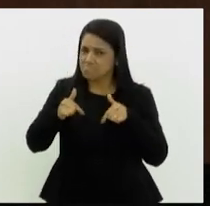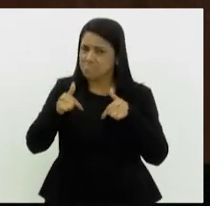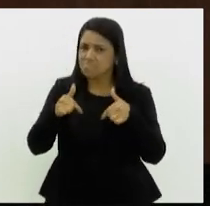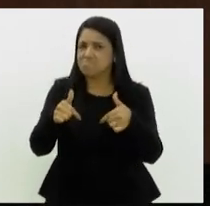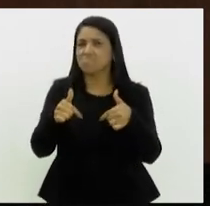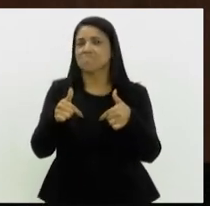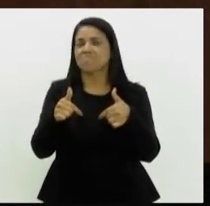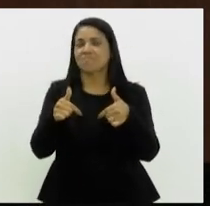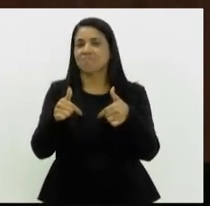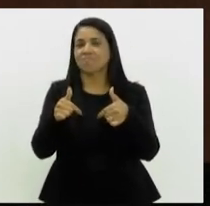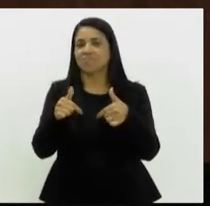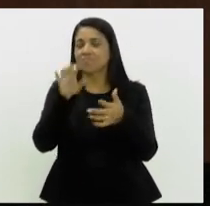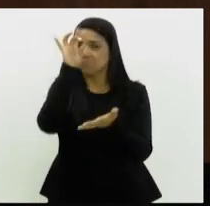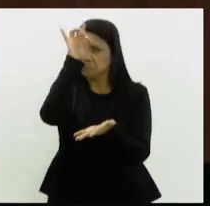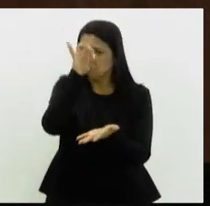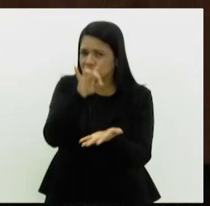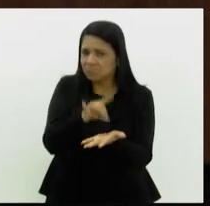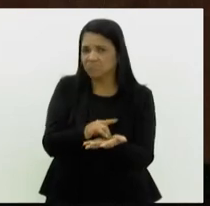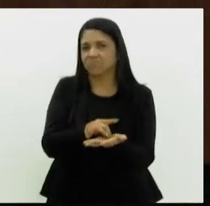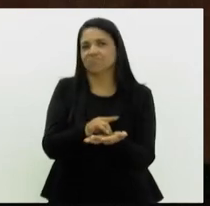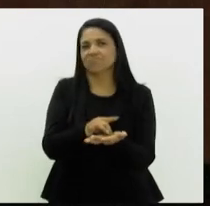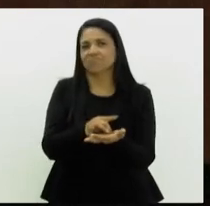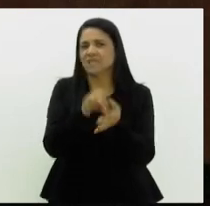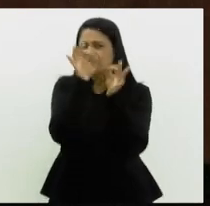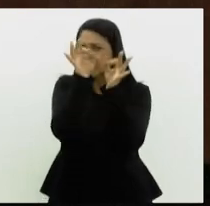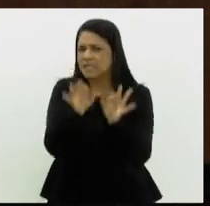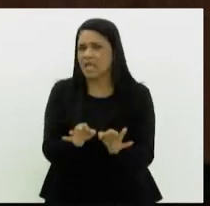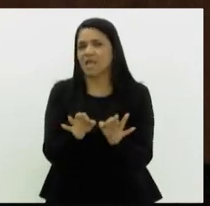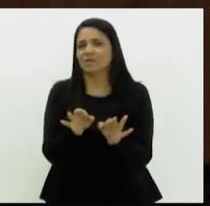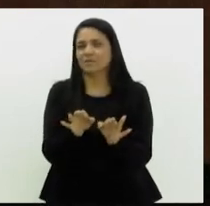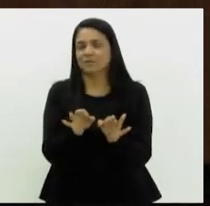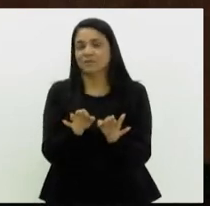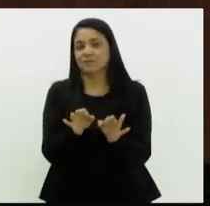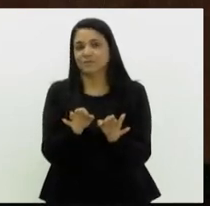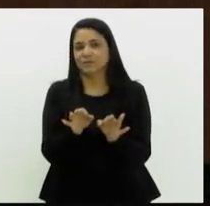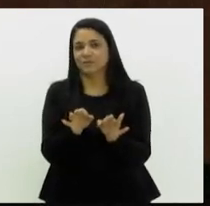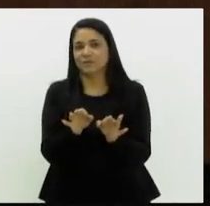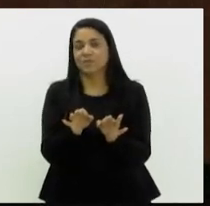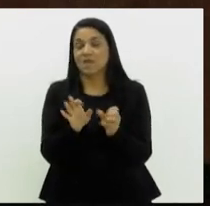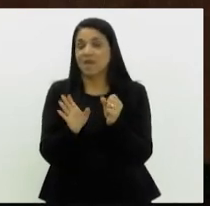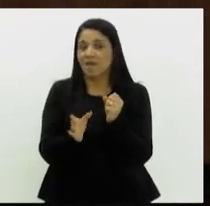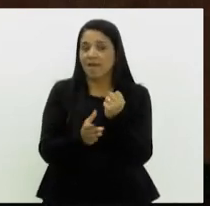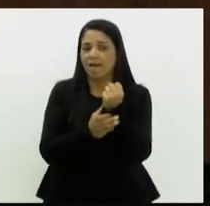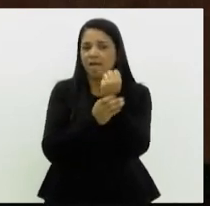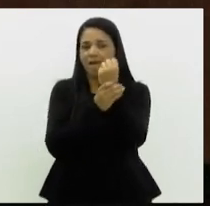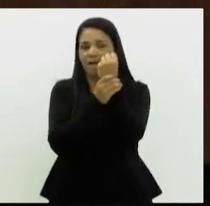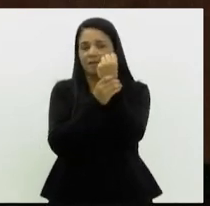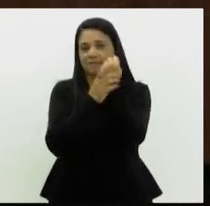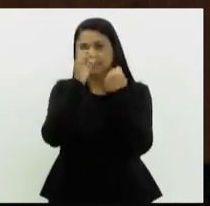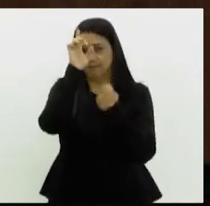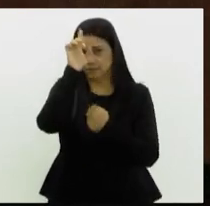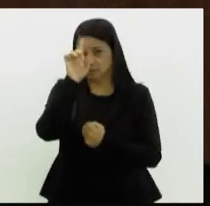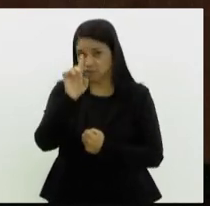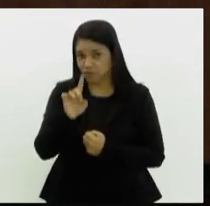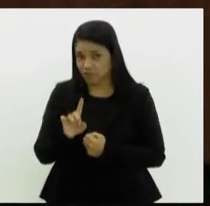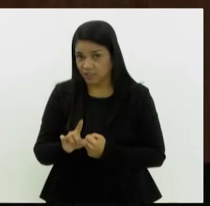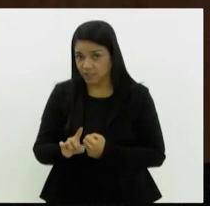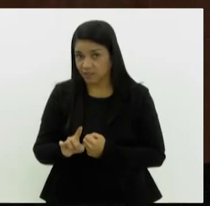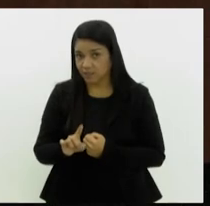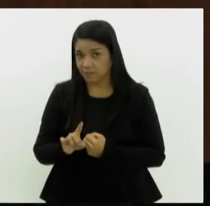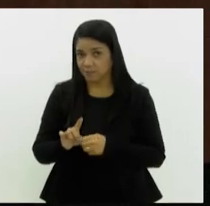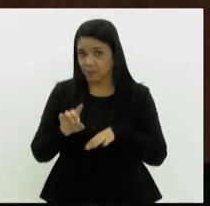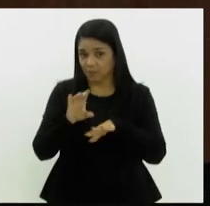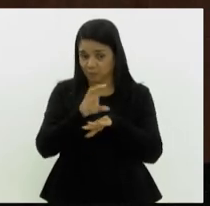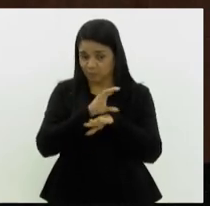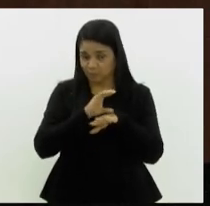que a iniciativa é assertiva. Ela é assertiva não só porque ela garante um direito legítimo, amplia